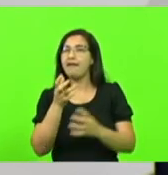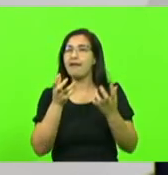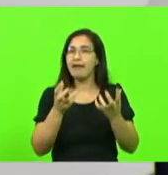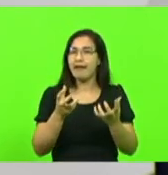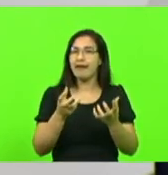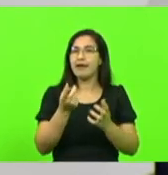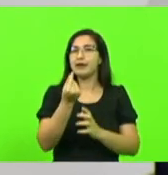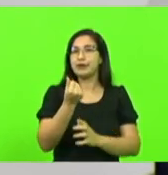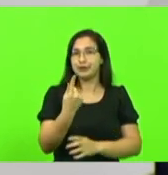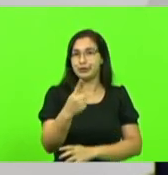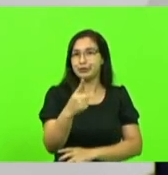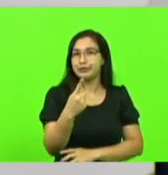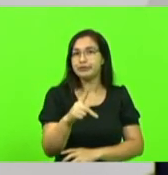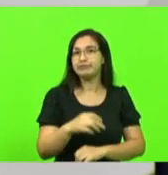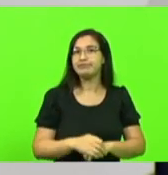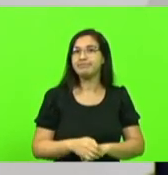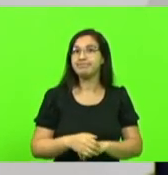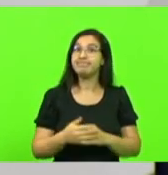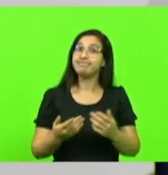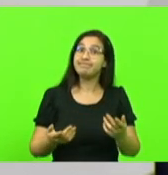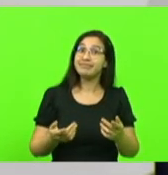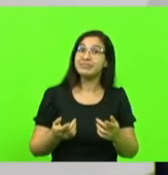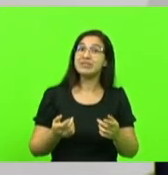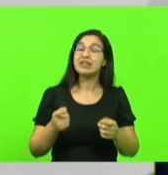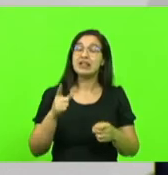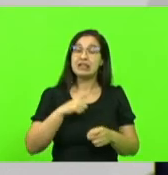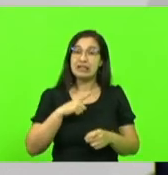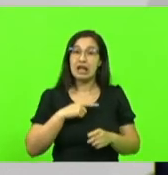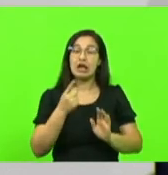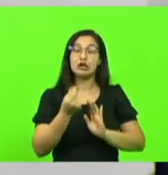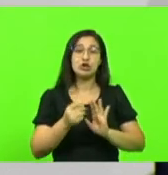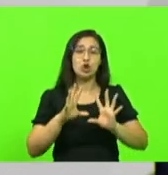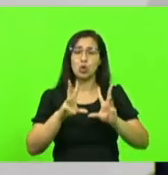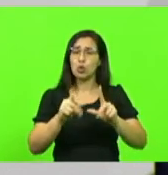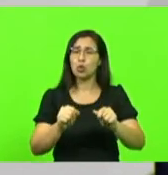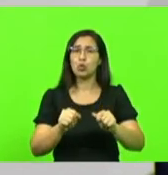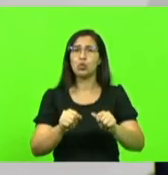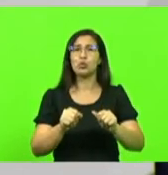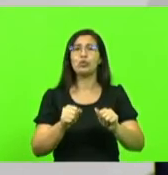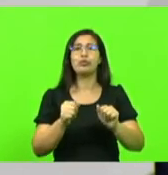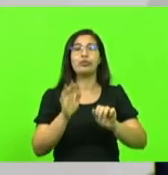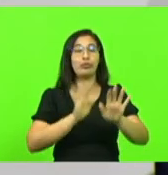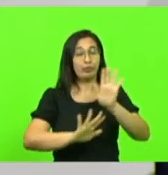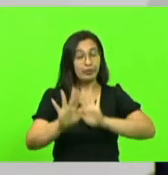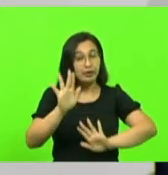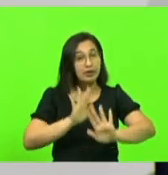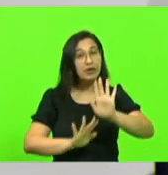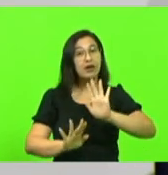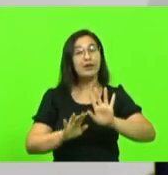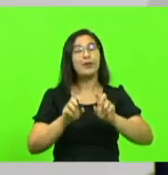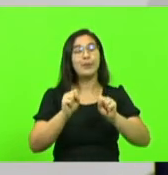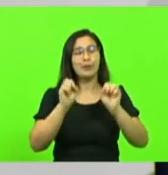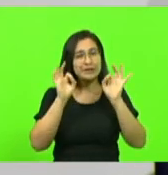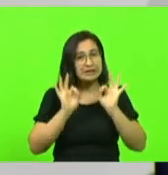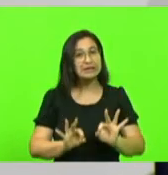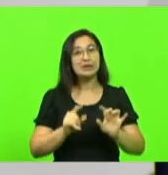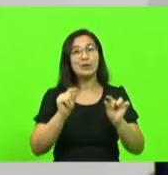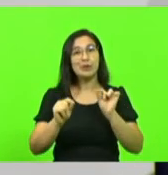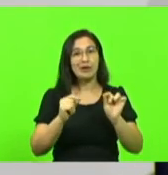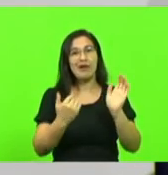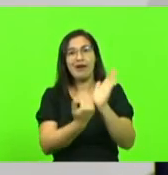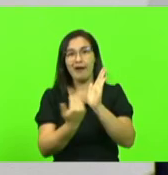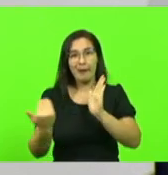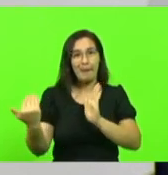bolso. Se ele diz, não, nós vamos ter recurso para tudo, cuidado, guarde bem o seu bolso, porque pode ter certeza que vai vir um aumento de